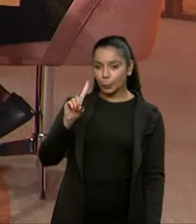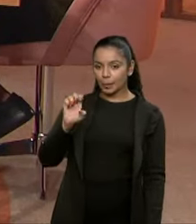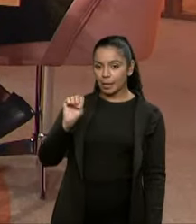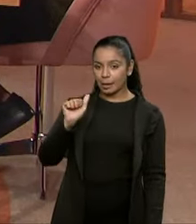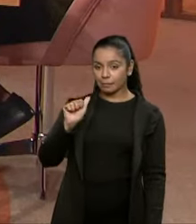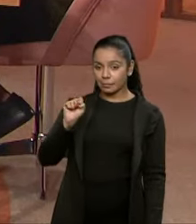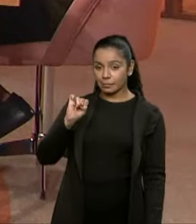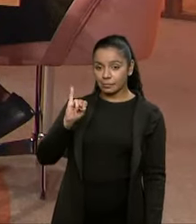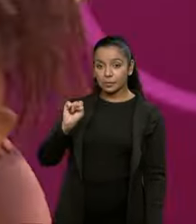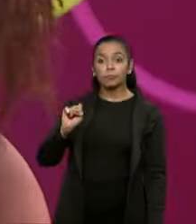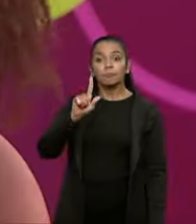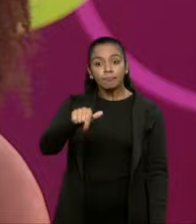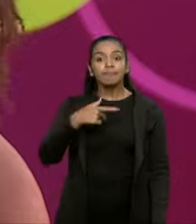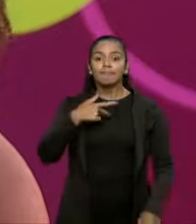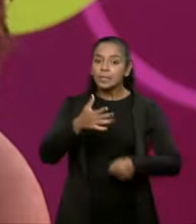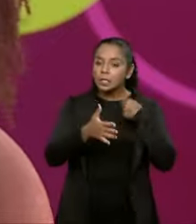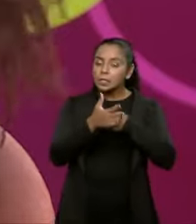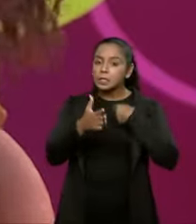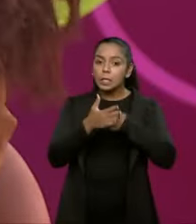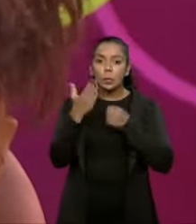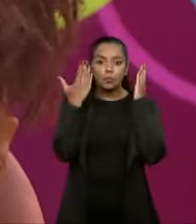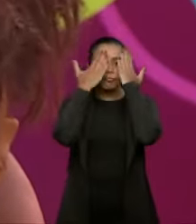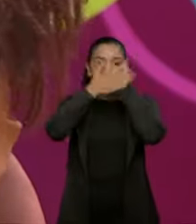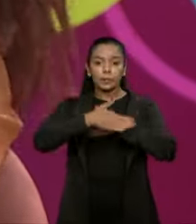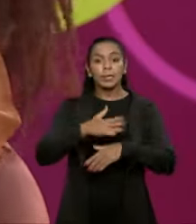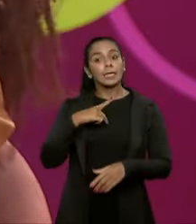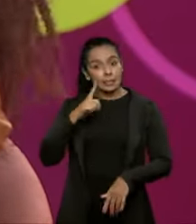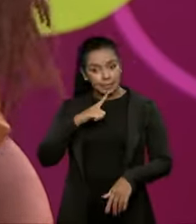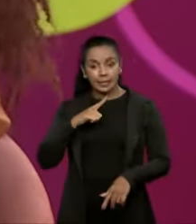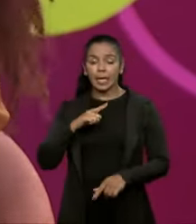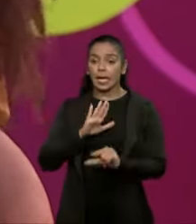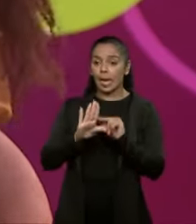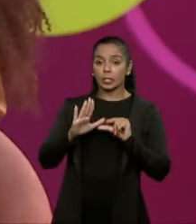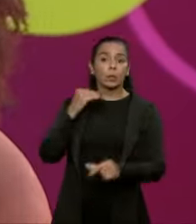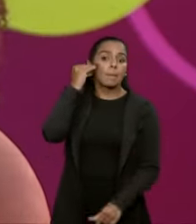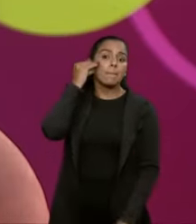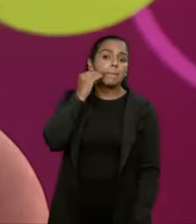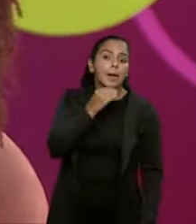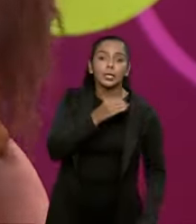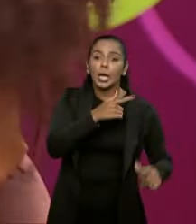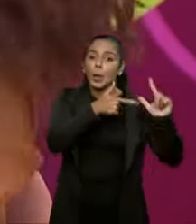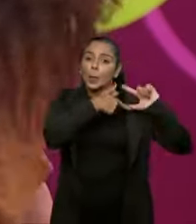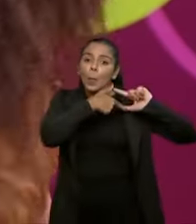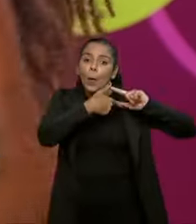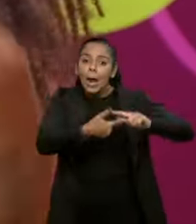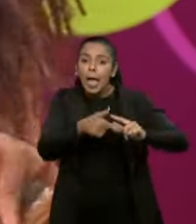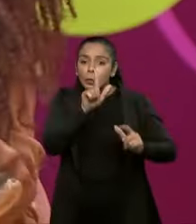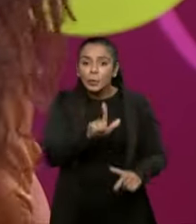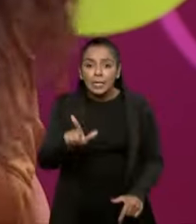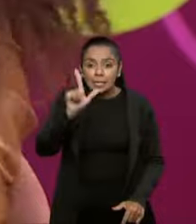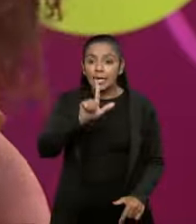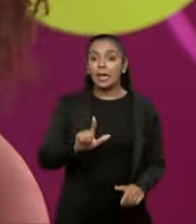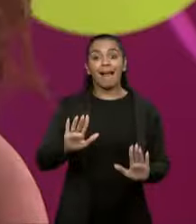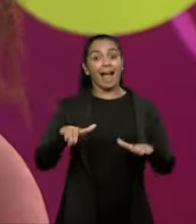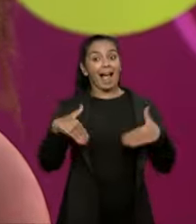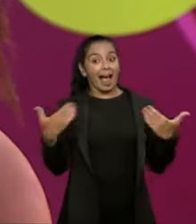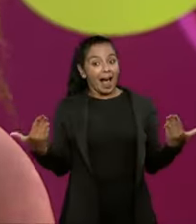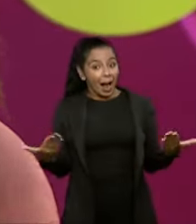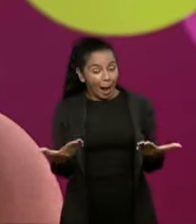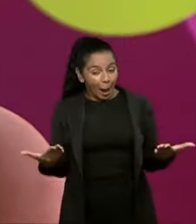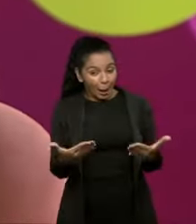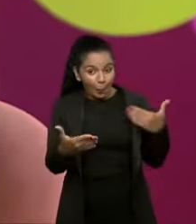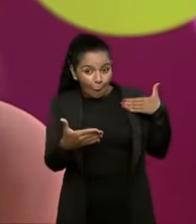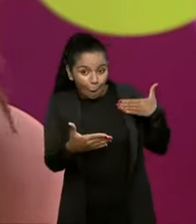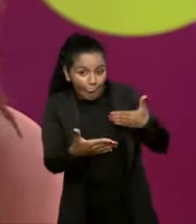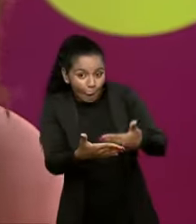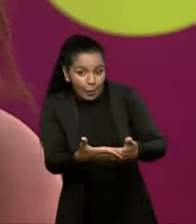De quem são essas pessoas. Quando a gente tem alguns autores negros, por exemplo, Machado é um clássico na literatura, cultura. É. E aí, agora, recentemente, né,